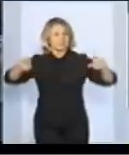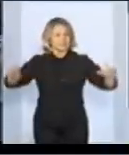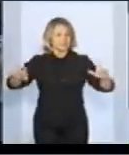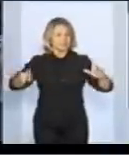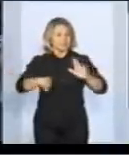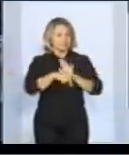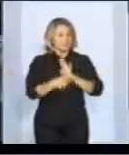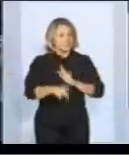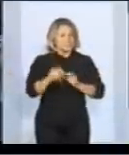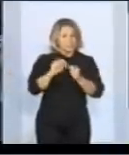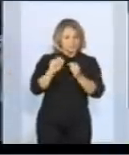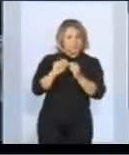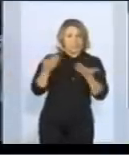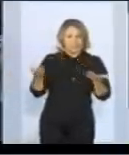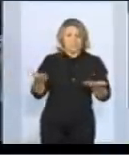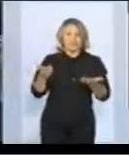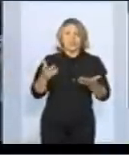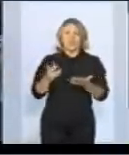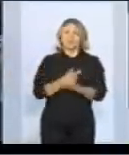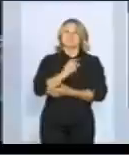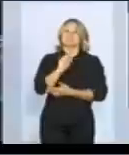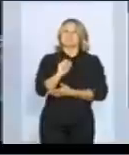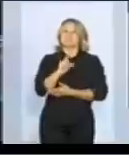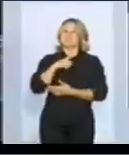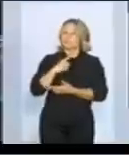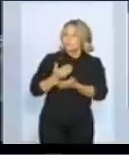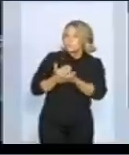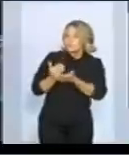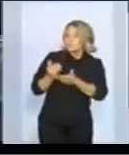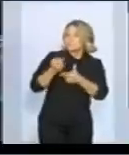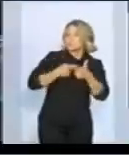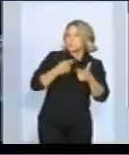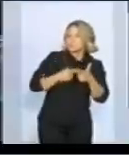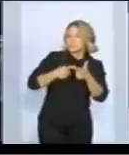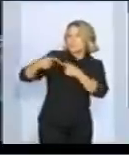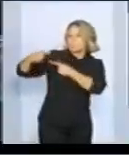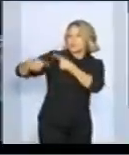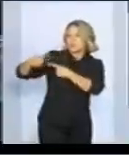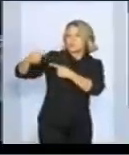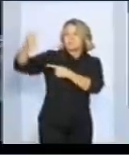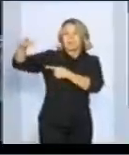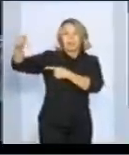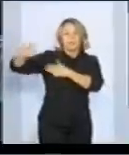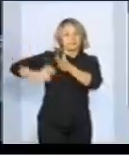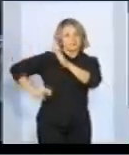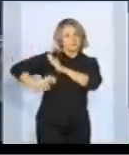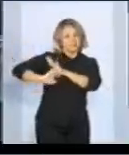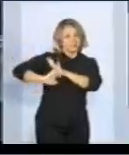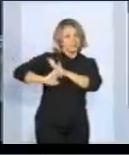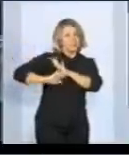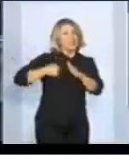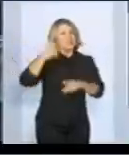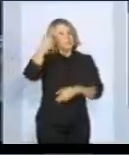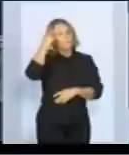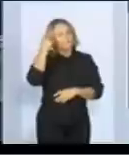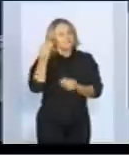que que acontece? Eu gero um problema para a concorrência. E mais, pensando sob o ponto de vista de